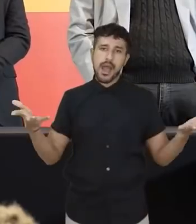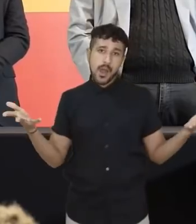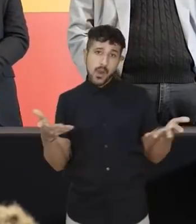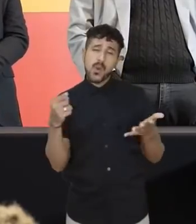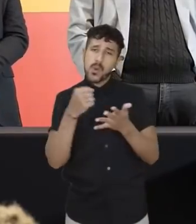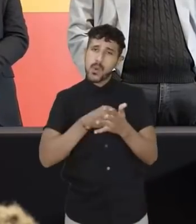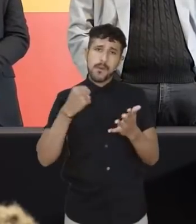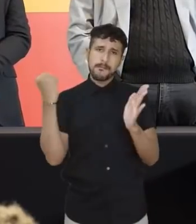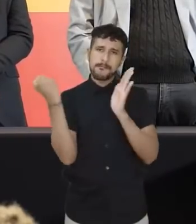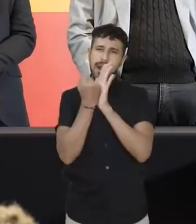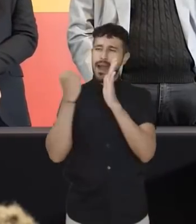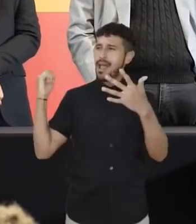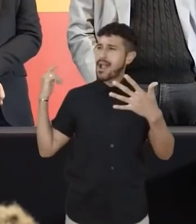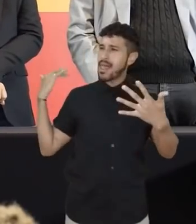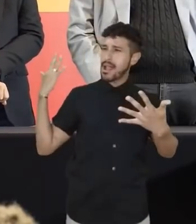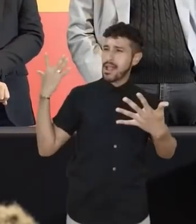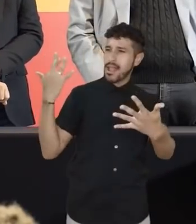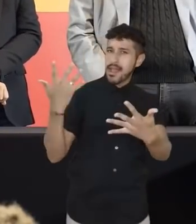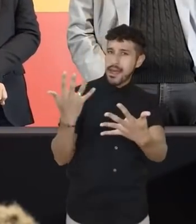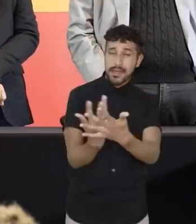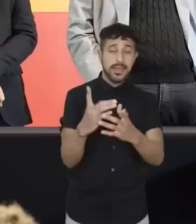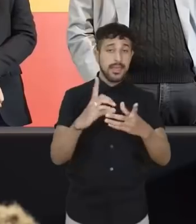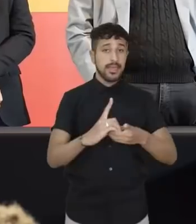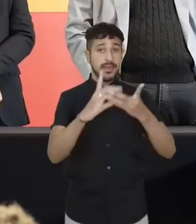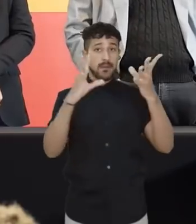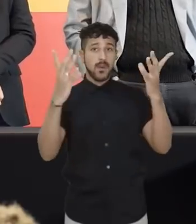histórica da democracia contra